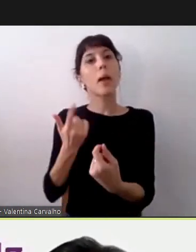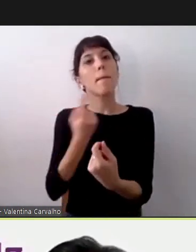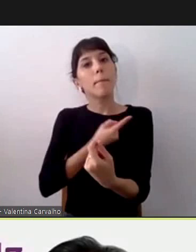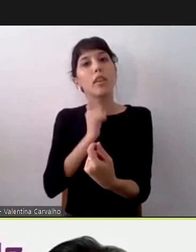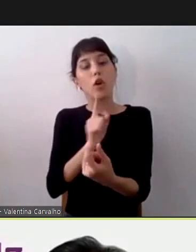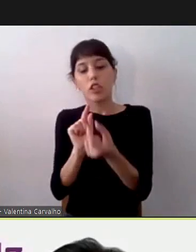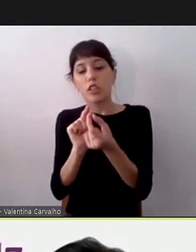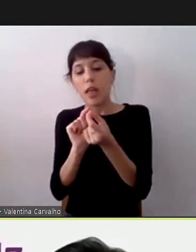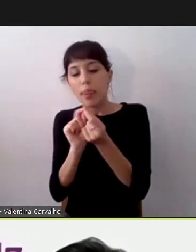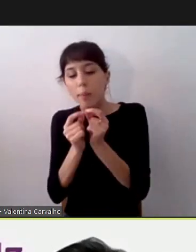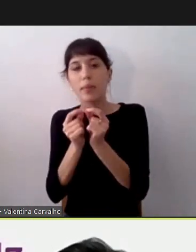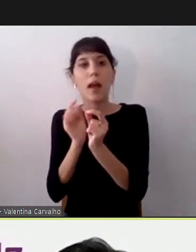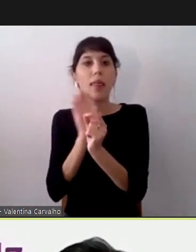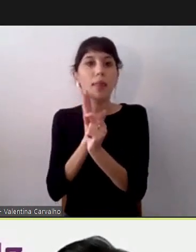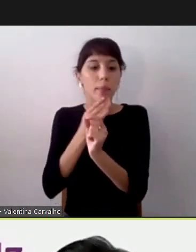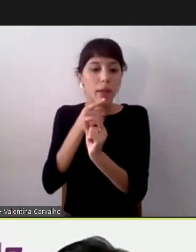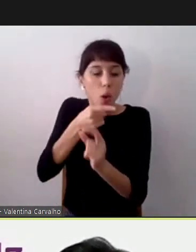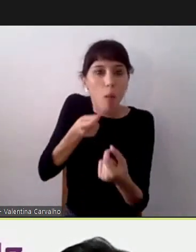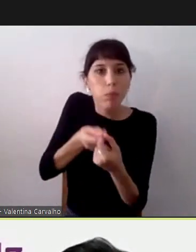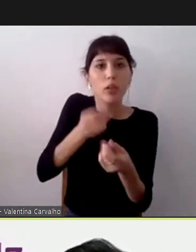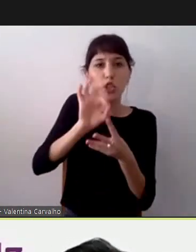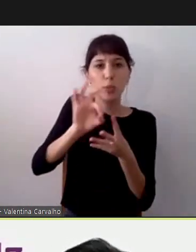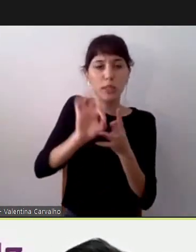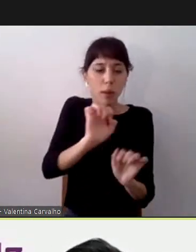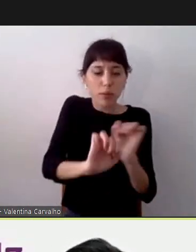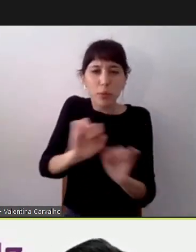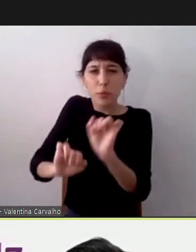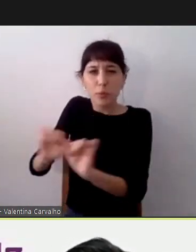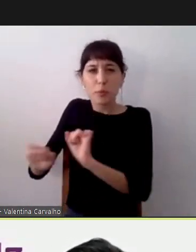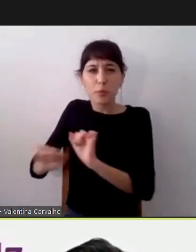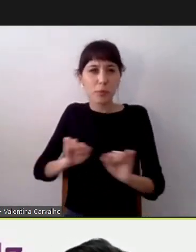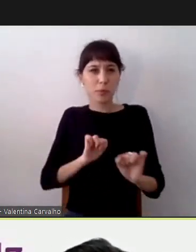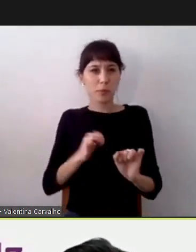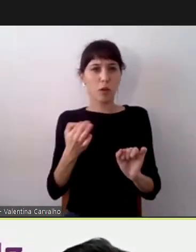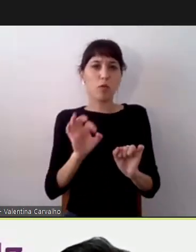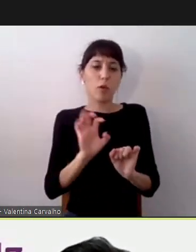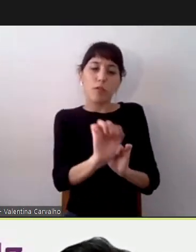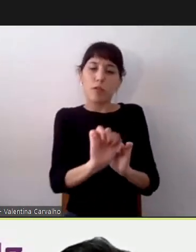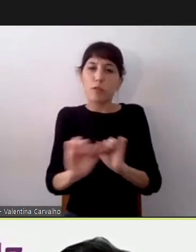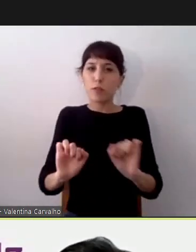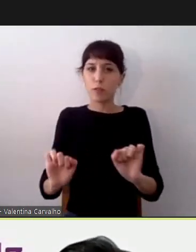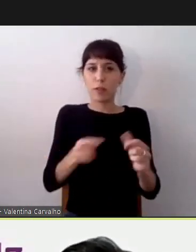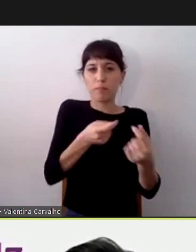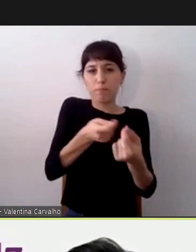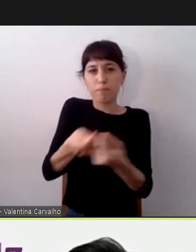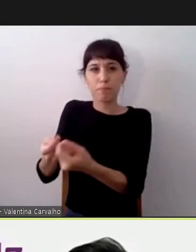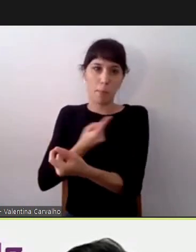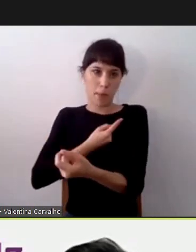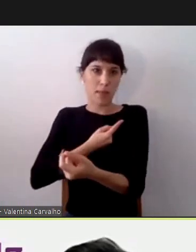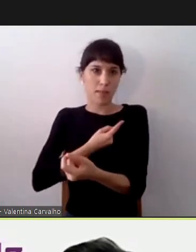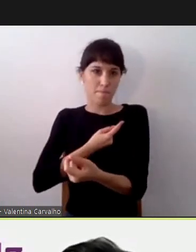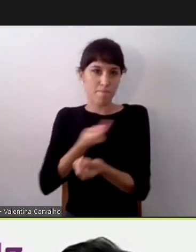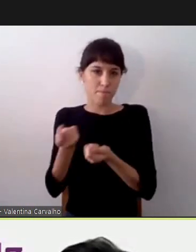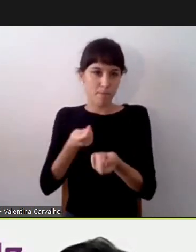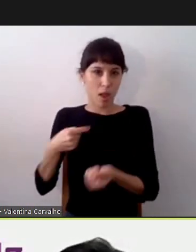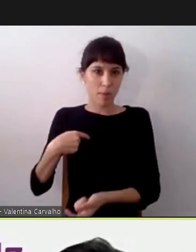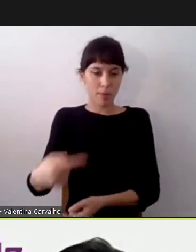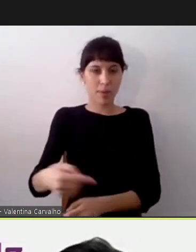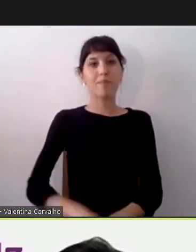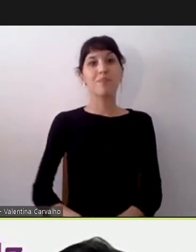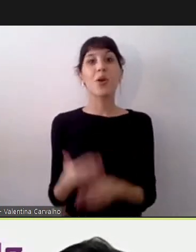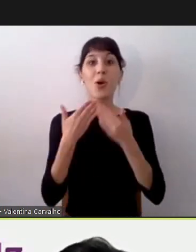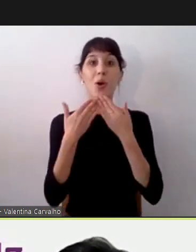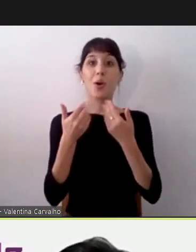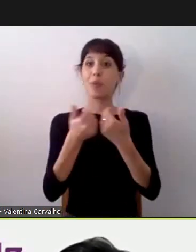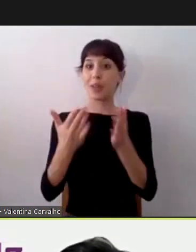os percursos às especificidades organizativas com que vamos tendo que lidar. Volto, portanto, a agradecer a todos a possibilidade de aqui